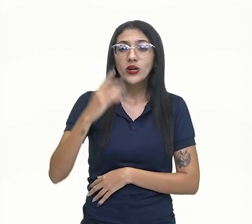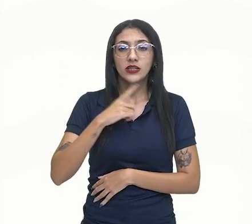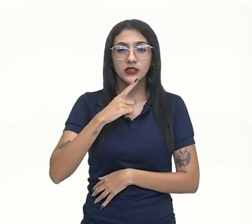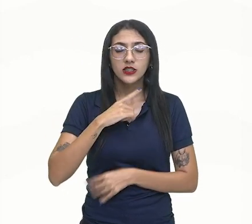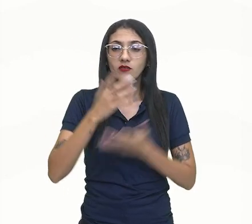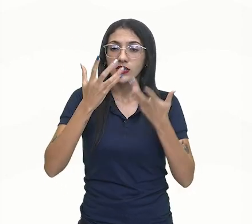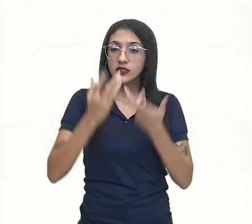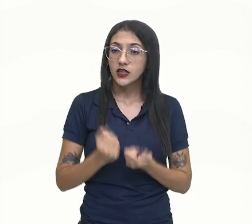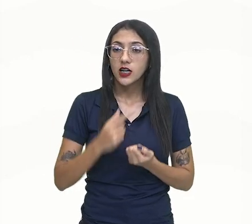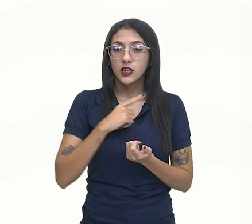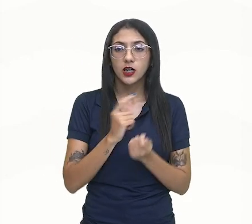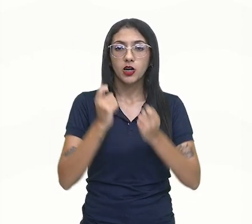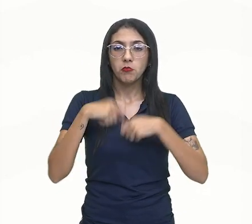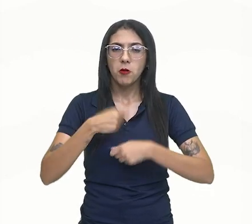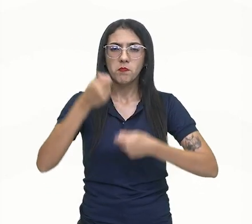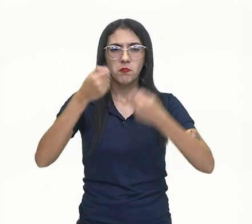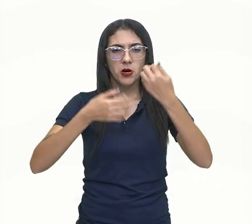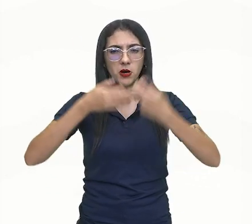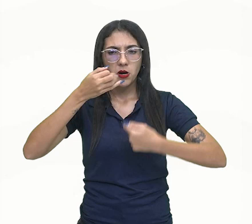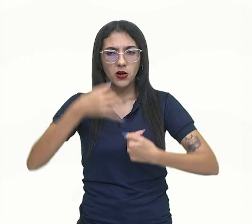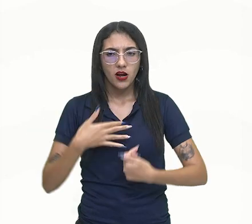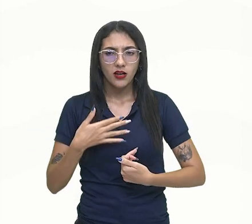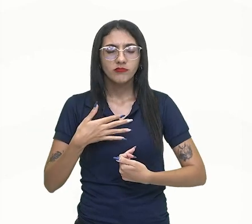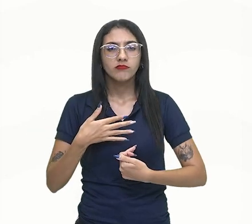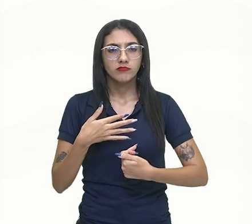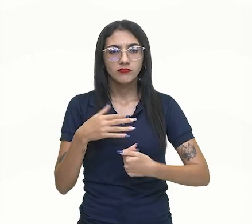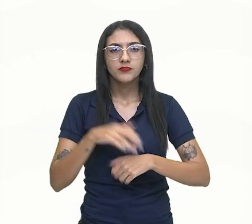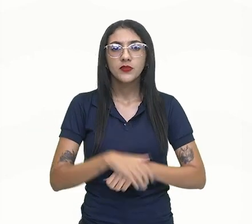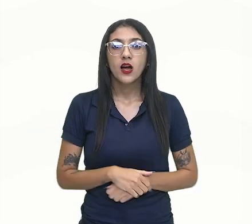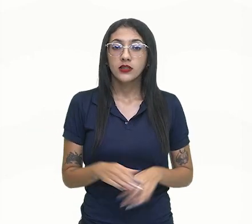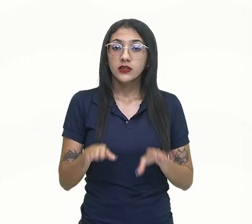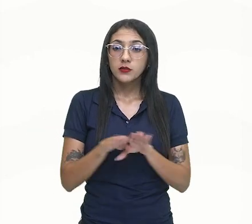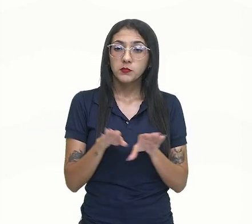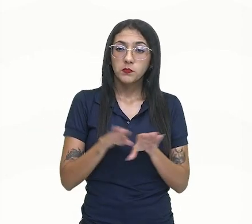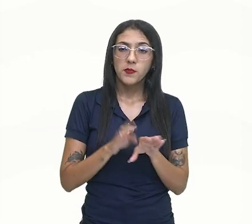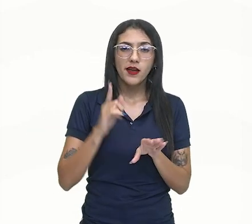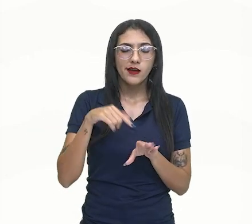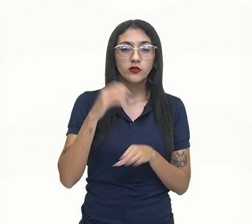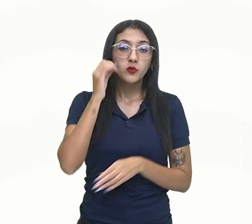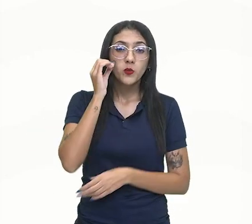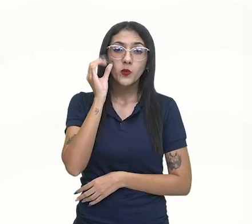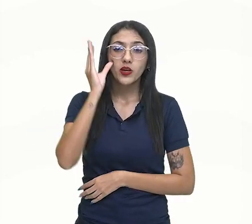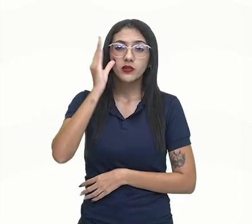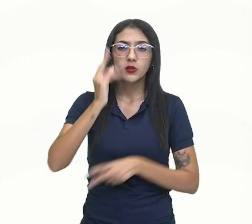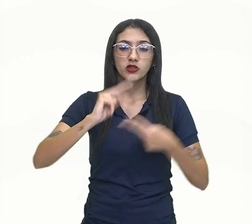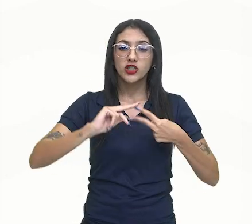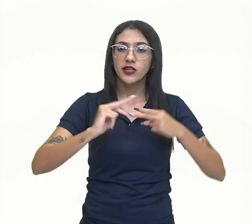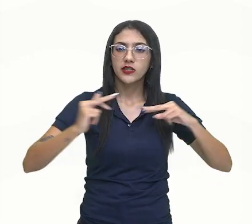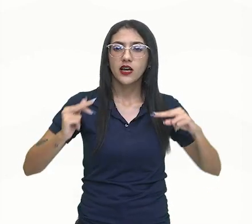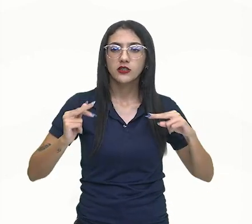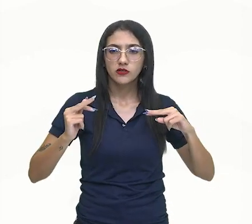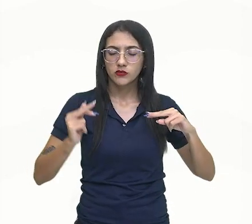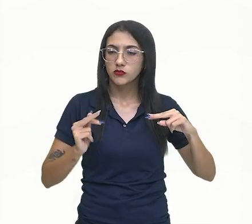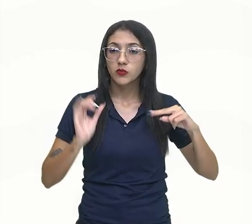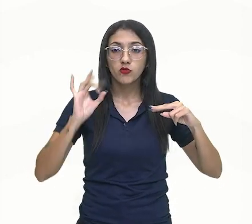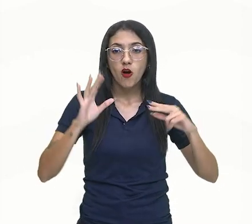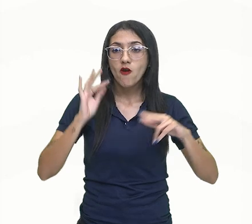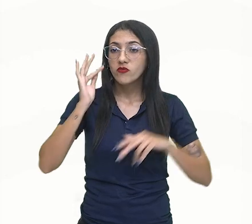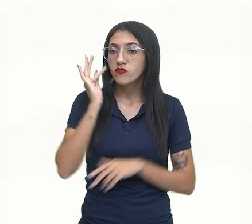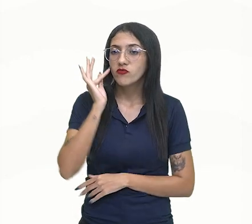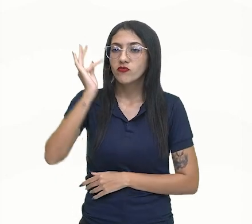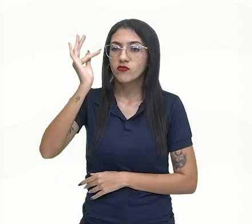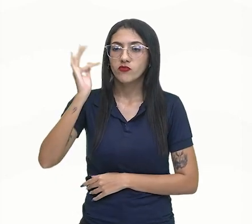a diversidade de seres vivos na Terra, e os conhecimentos genéticos que vieram ali sendo cada vez